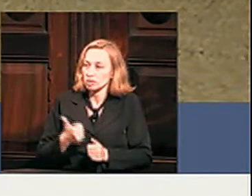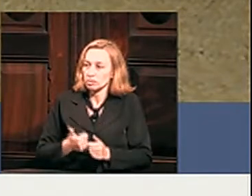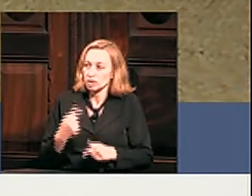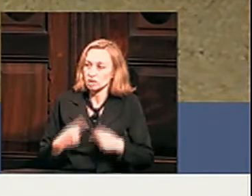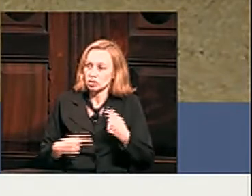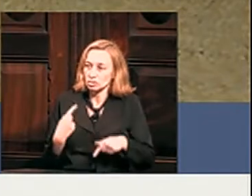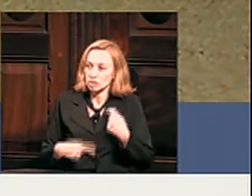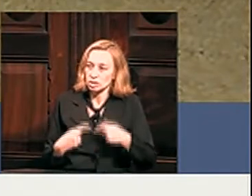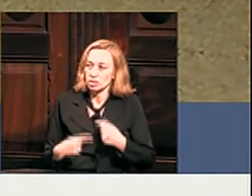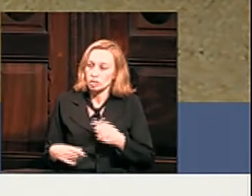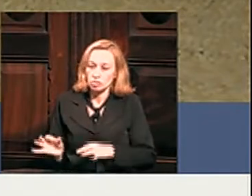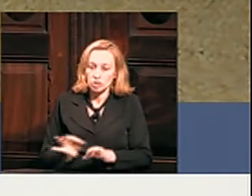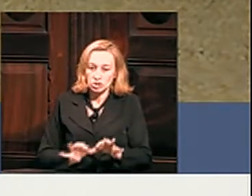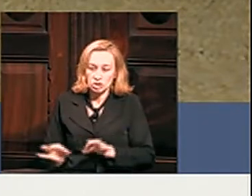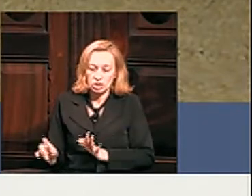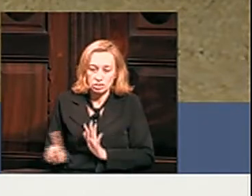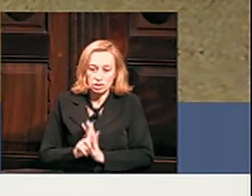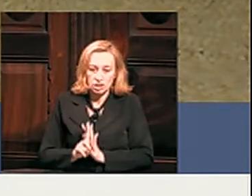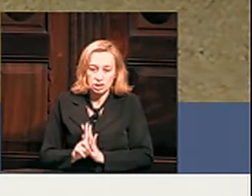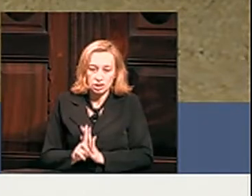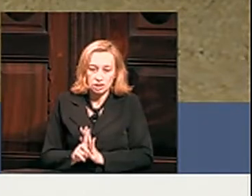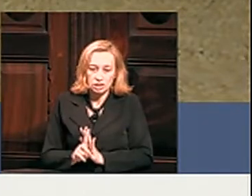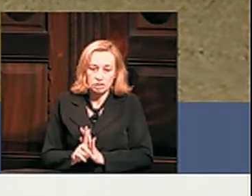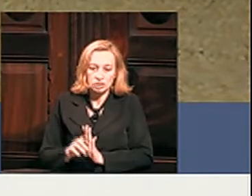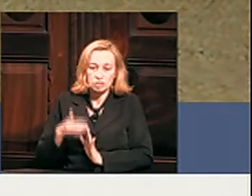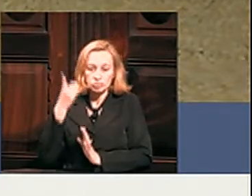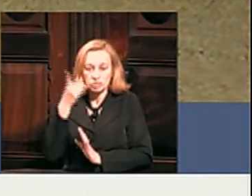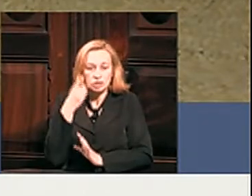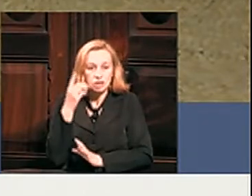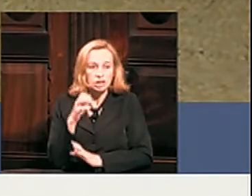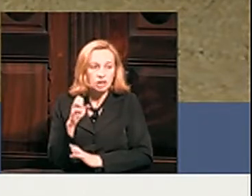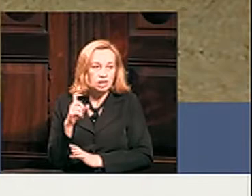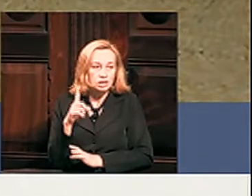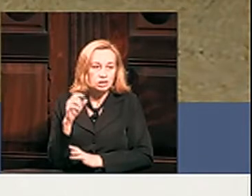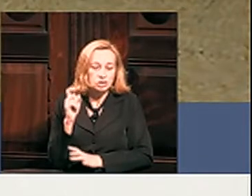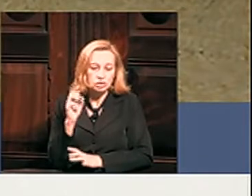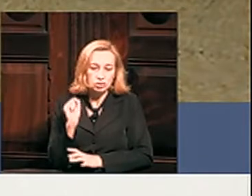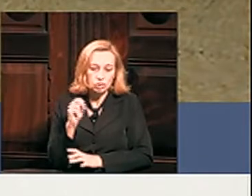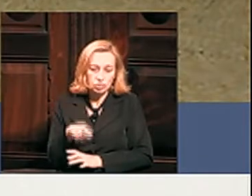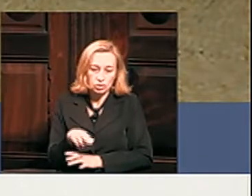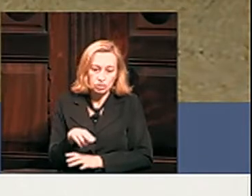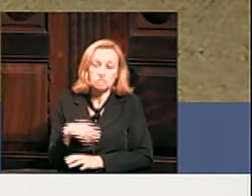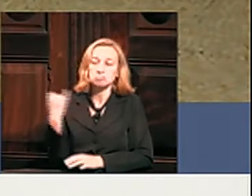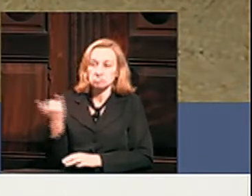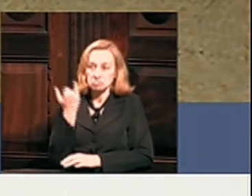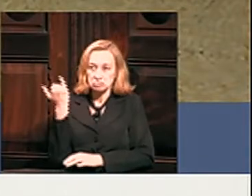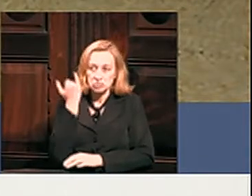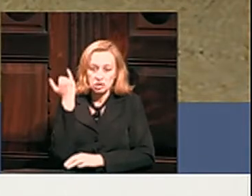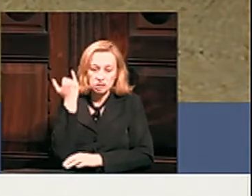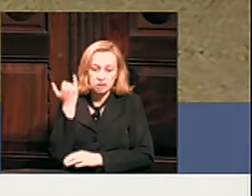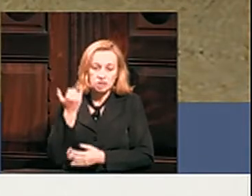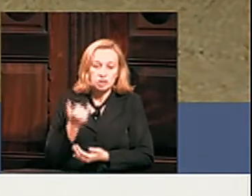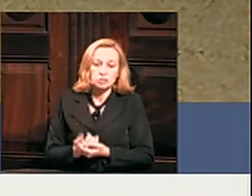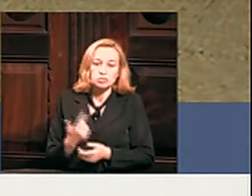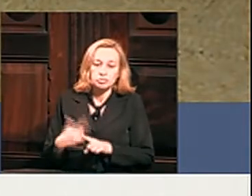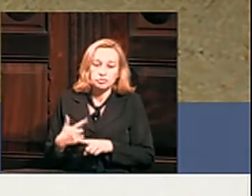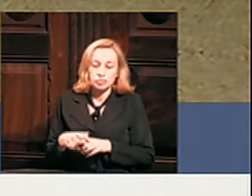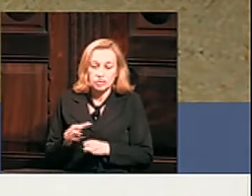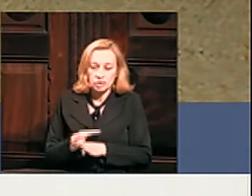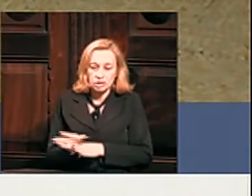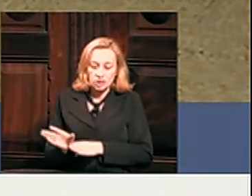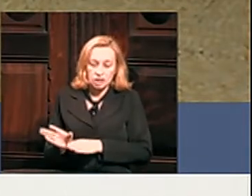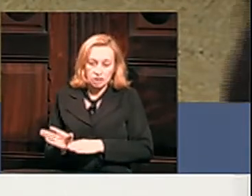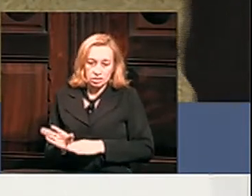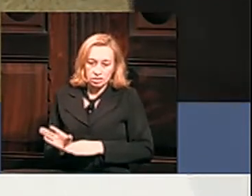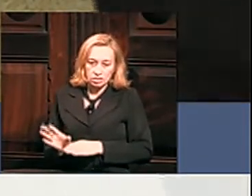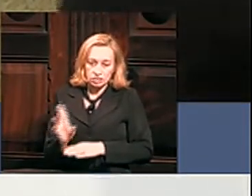esse projeto de lei, originalmente de autoria do deputado Edson Albertassi, é muito importante, porque o Conselho Universitário, no texto da